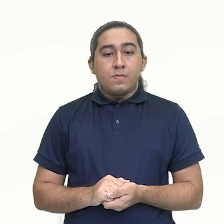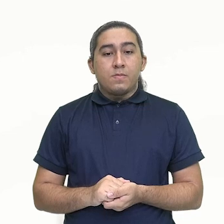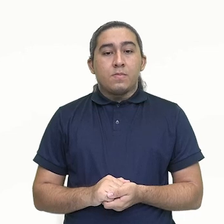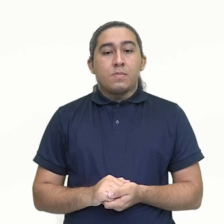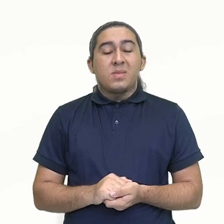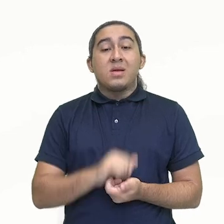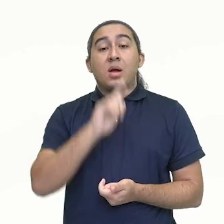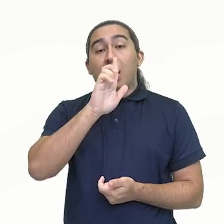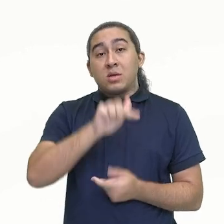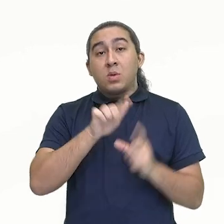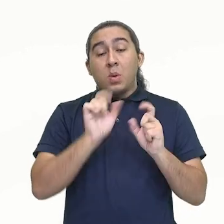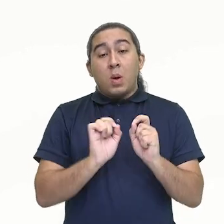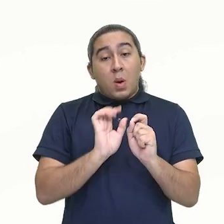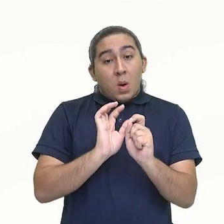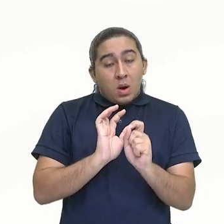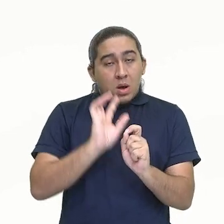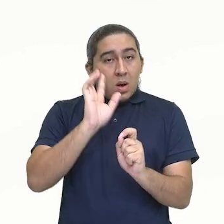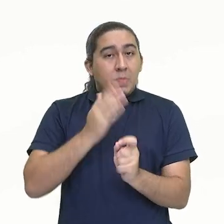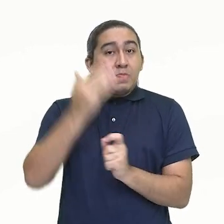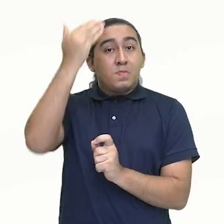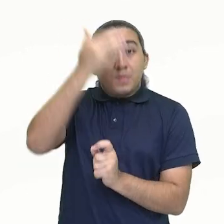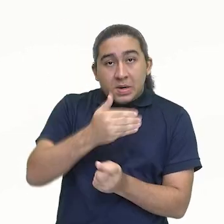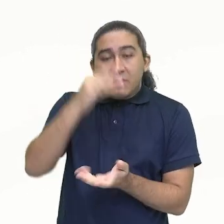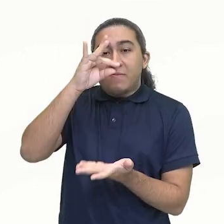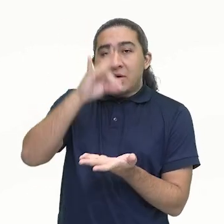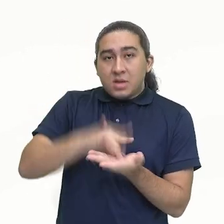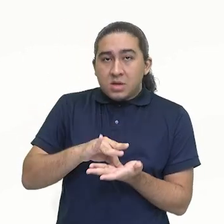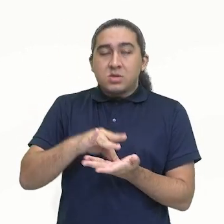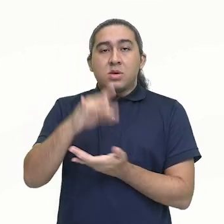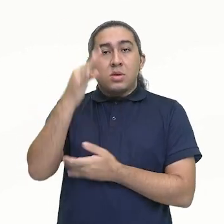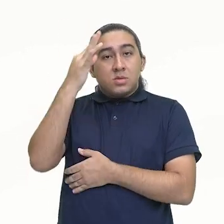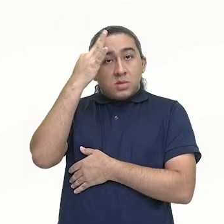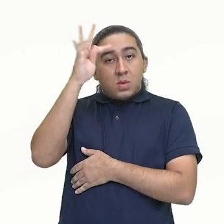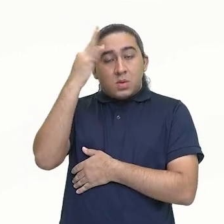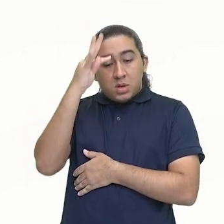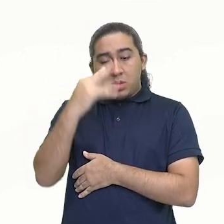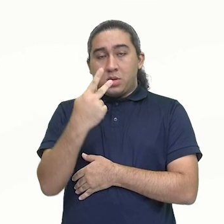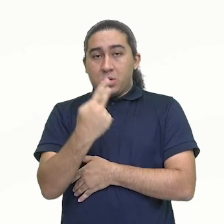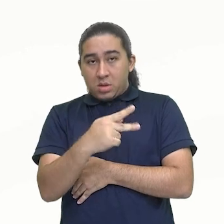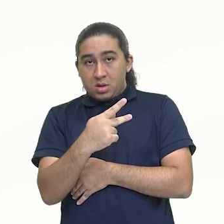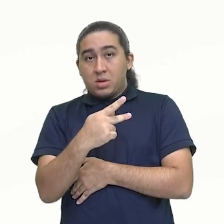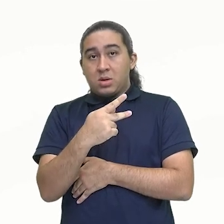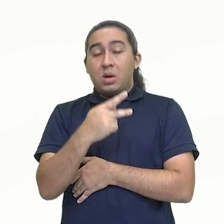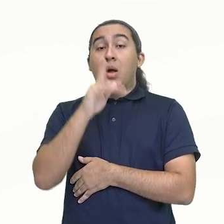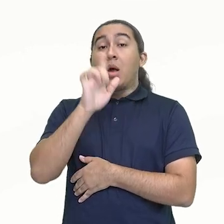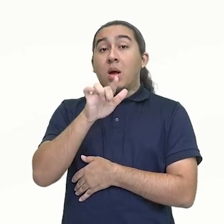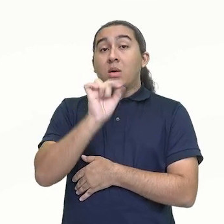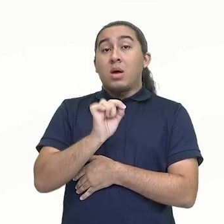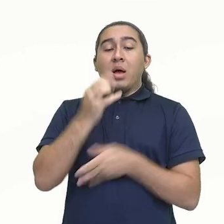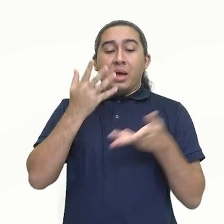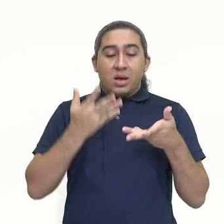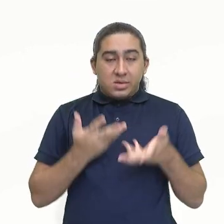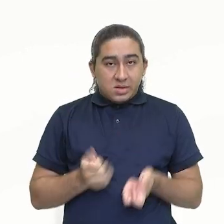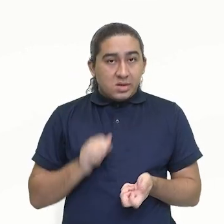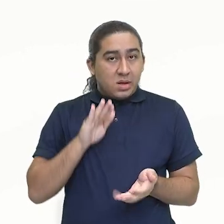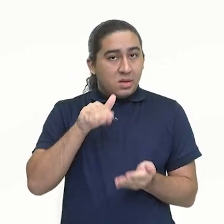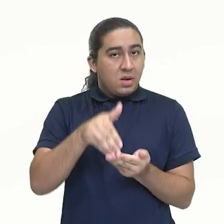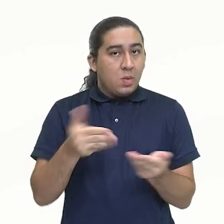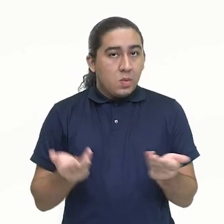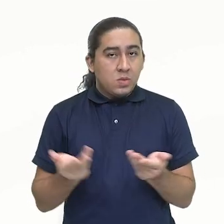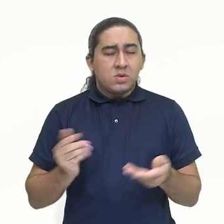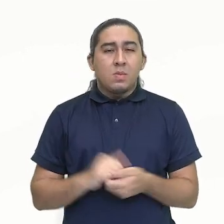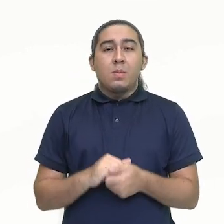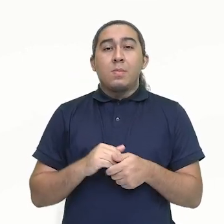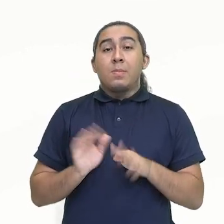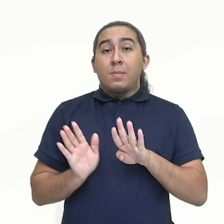reconheceu, esses dois cientistas reconheceram a teoria de Oparin e Haldane, que é a mais aceita hoje. Mas tem